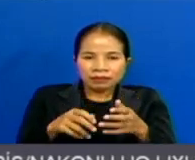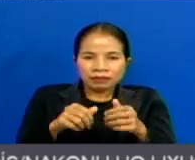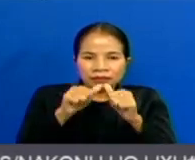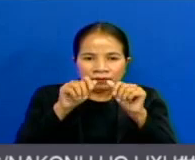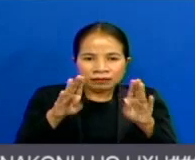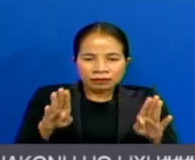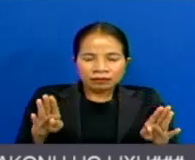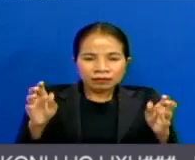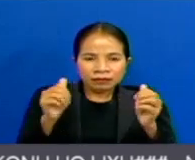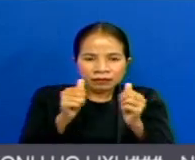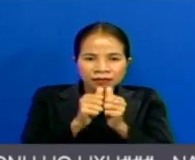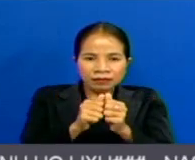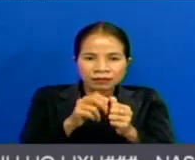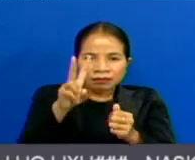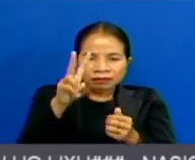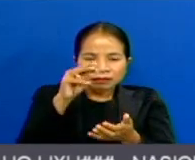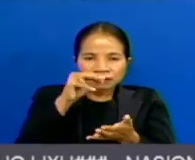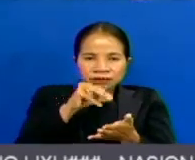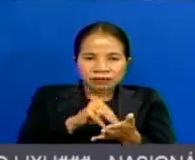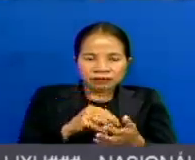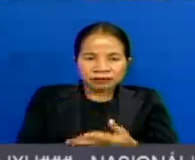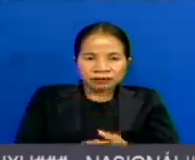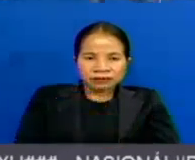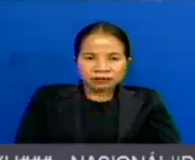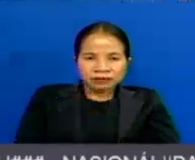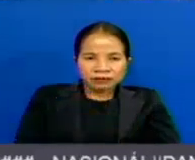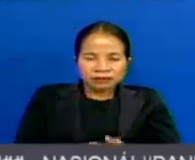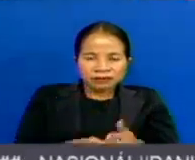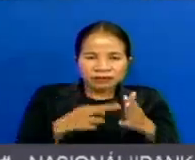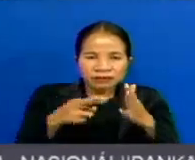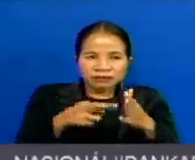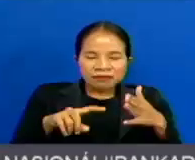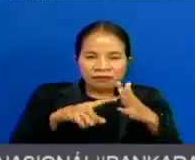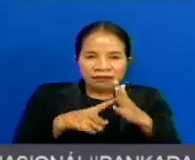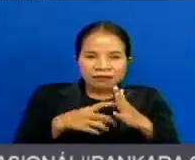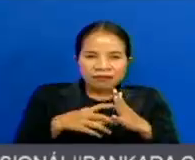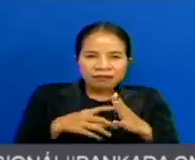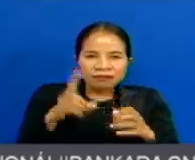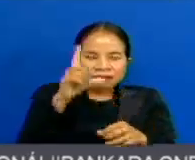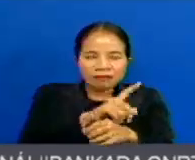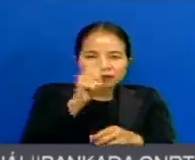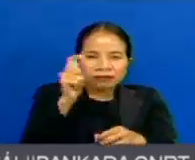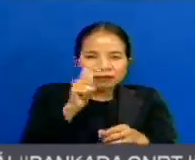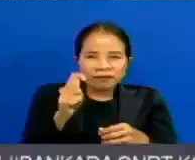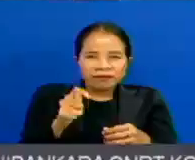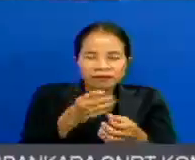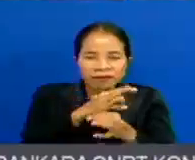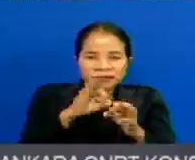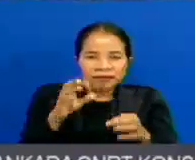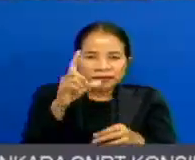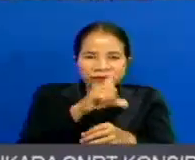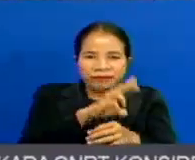ne 2000 eta Orientação ne hahu iha loron terça-feira ne, no seremata